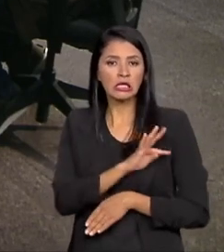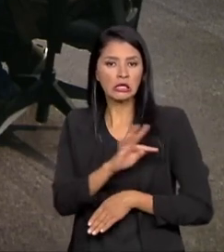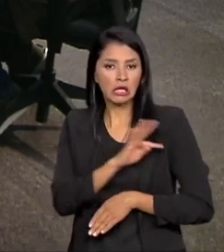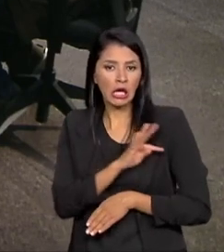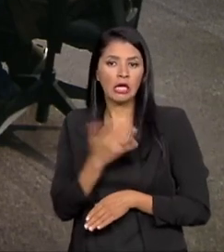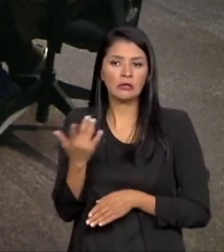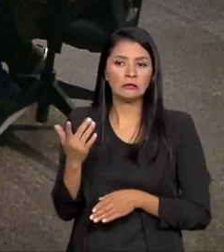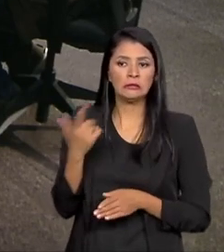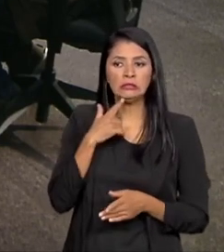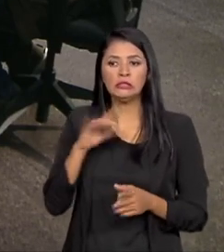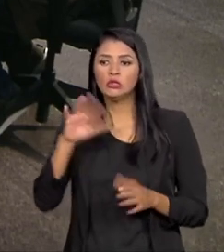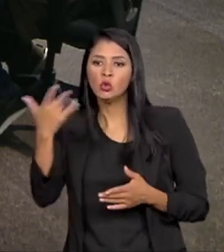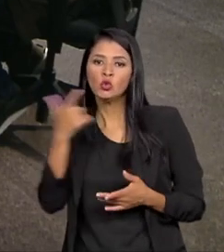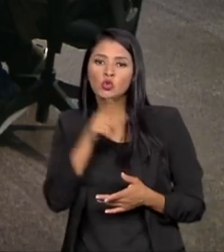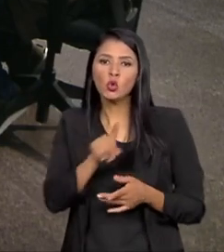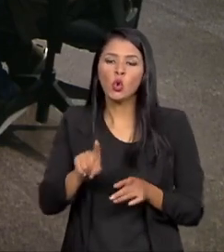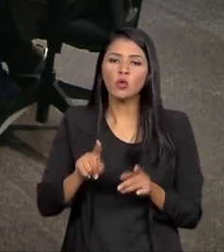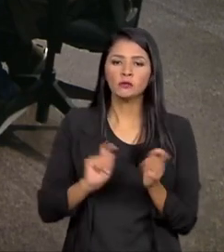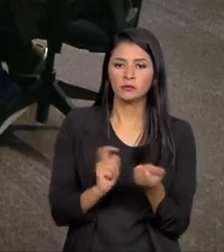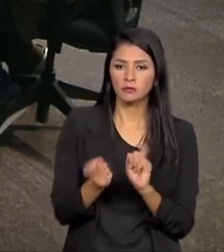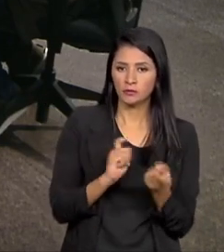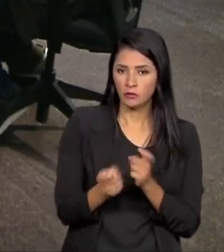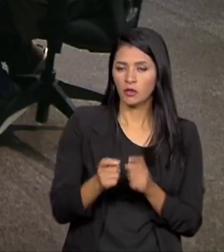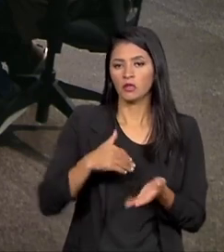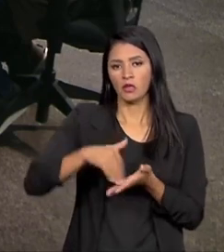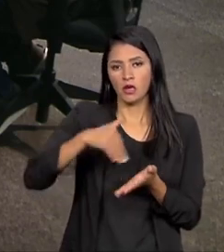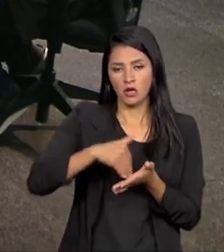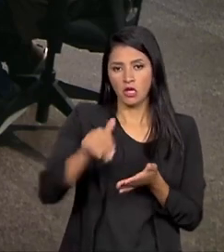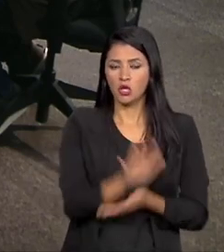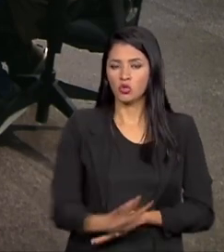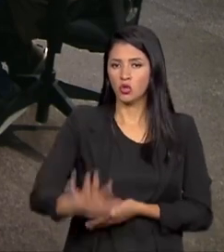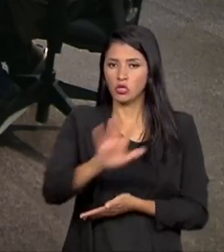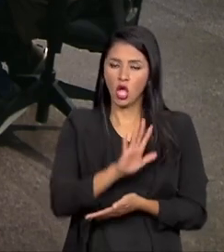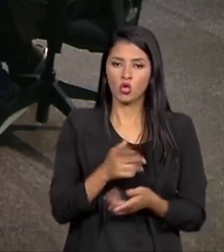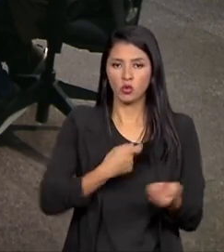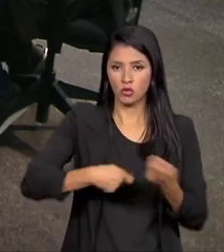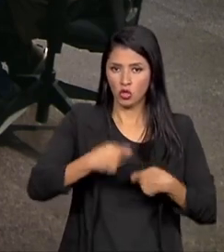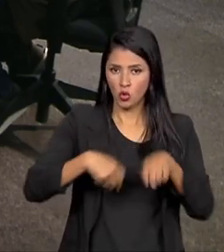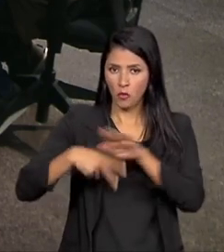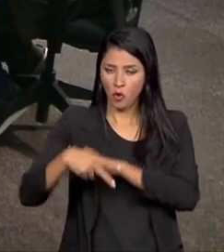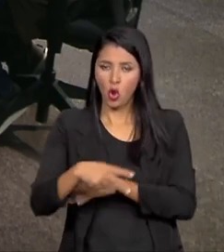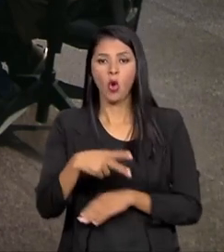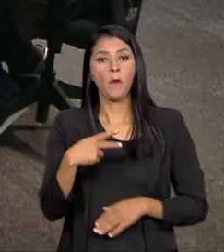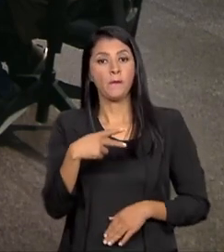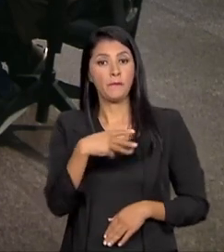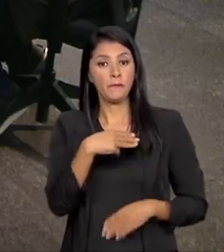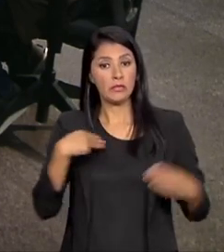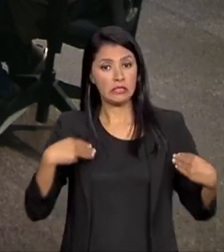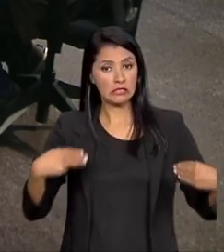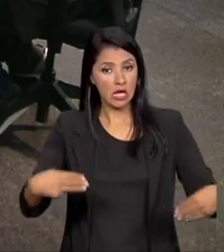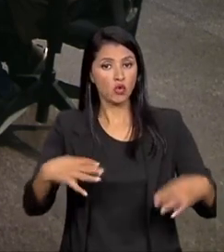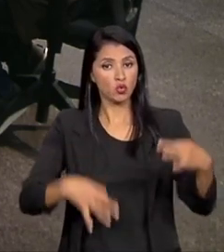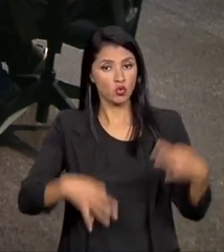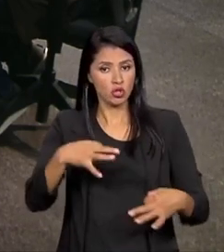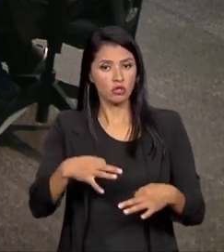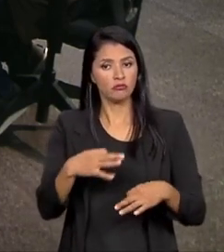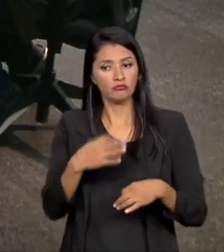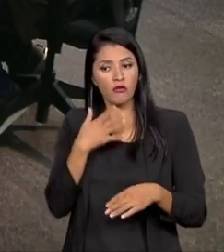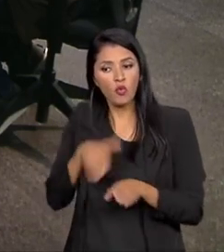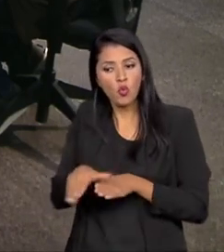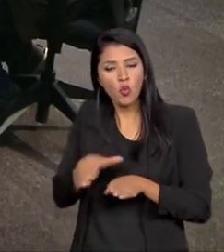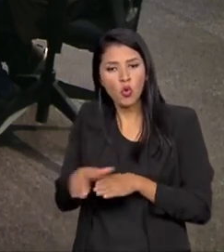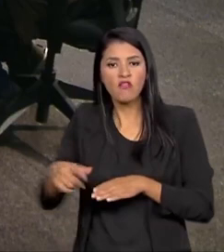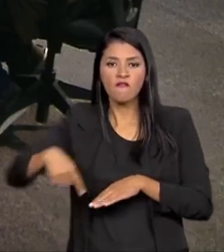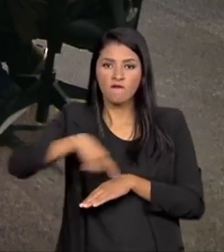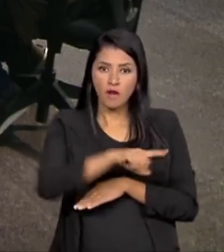sanções administrativas da secretaria nacional do Consumidor do Ministério da Justiça recomenda que o consumidor primeiro